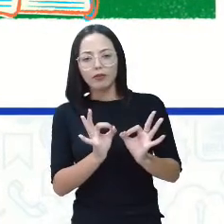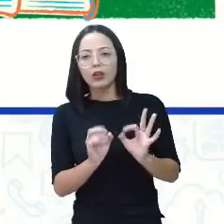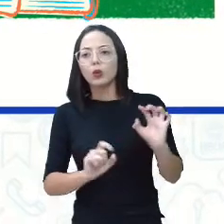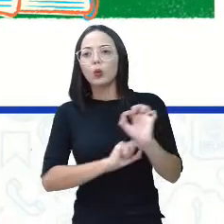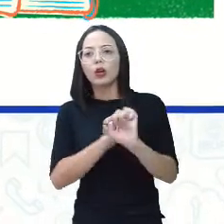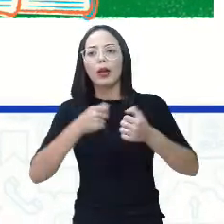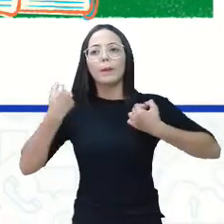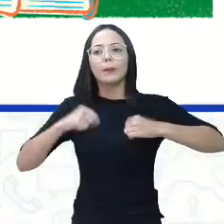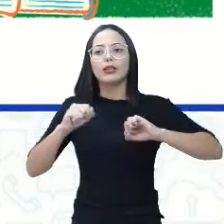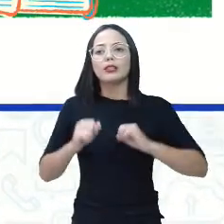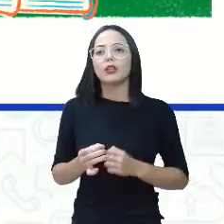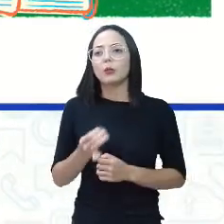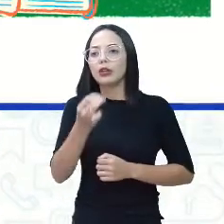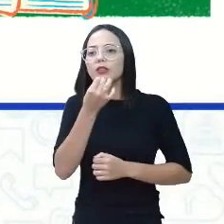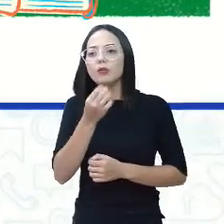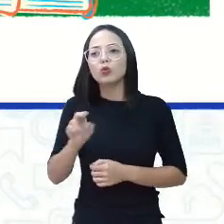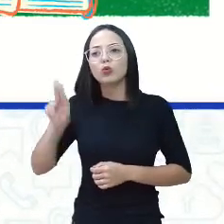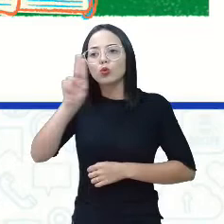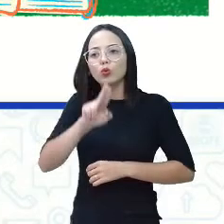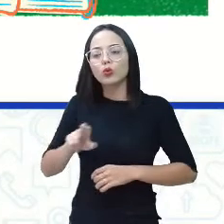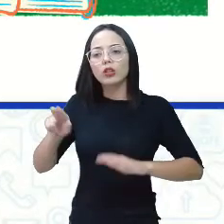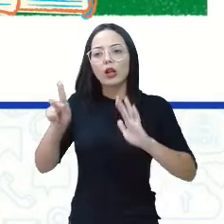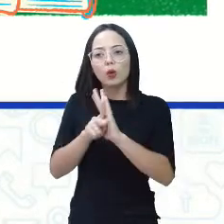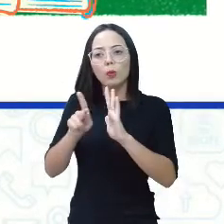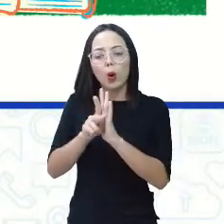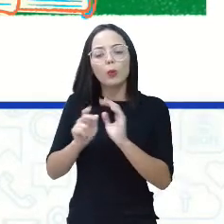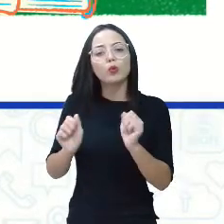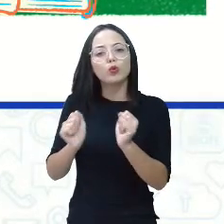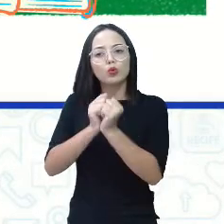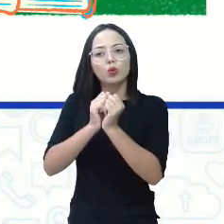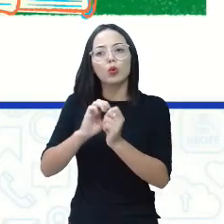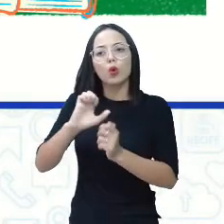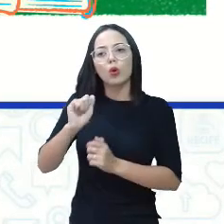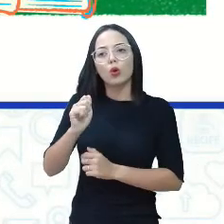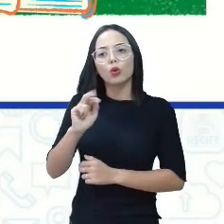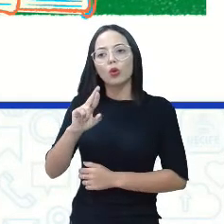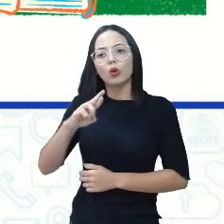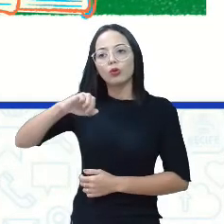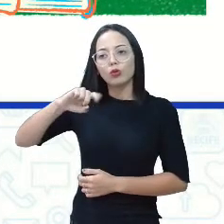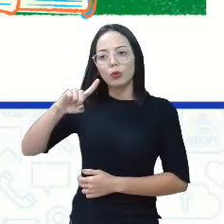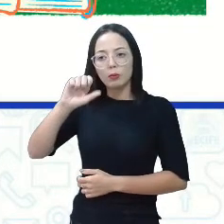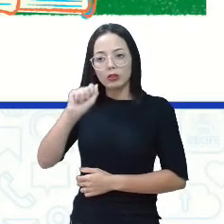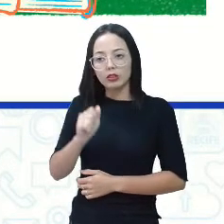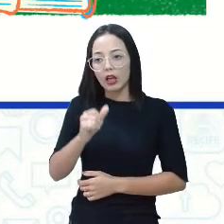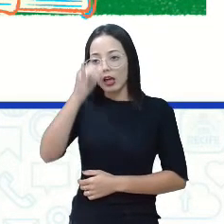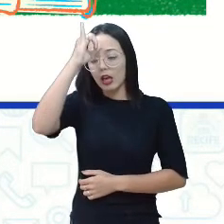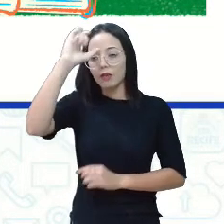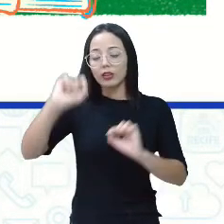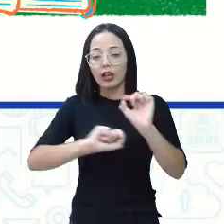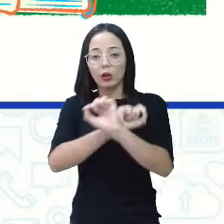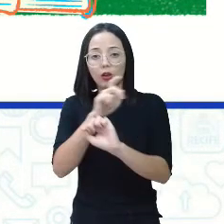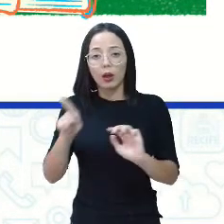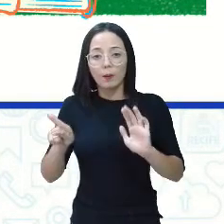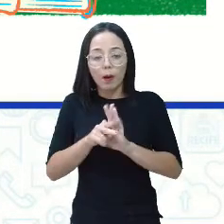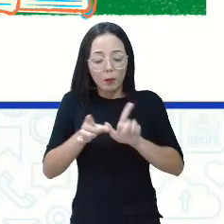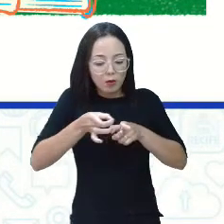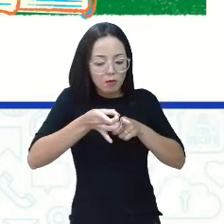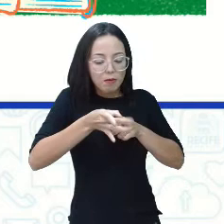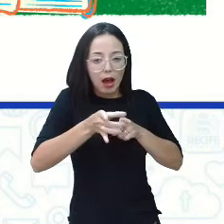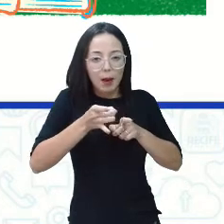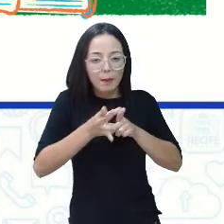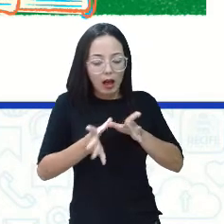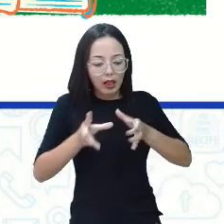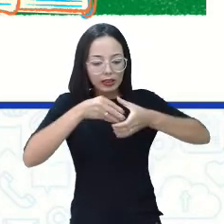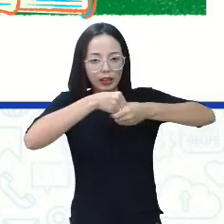é necessário que ele seja usado com espermicida, para impedir que os espermatozoides cheguem até